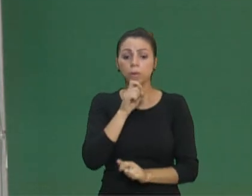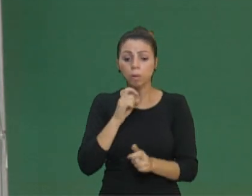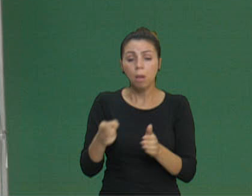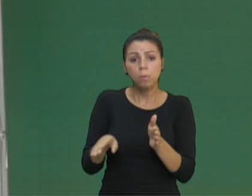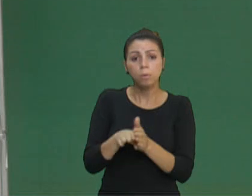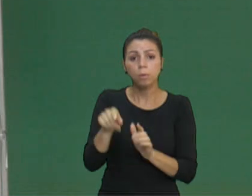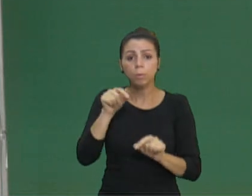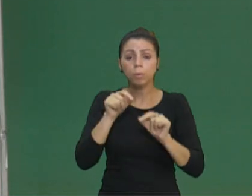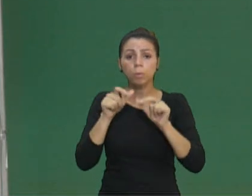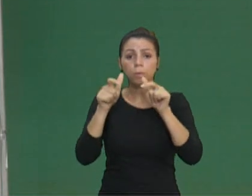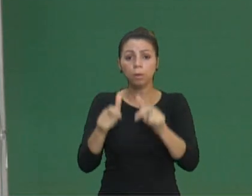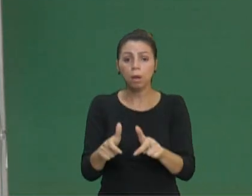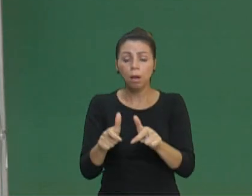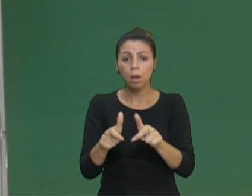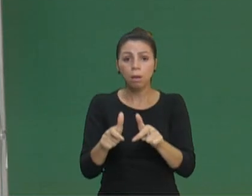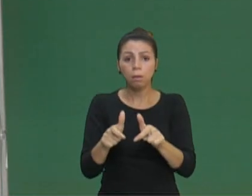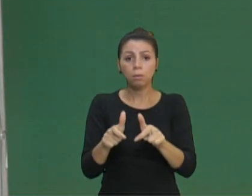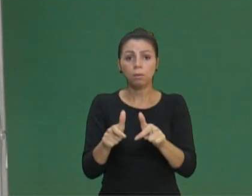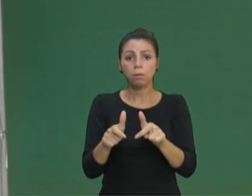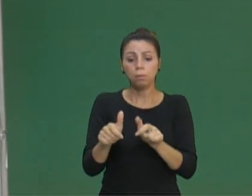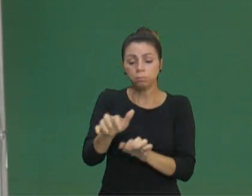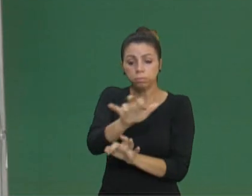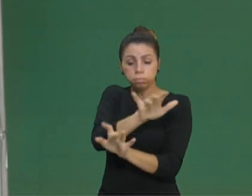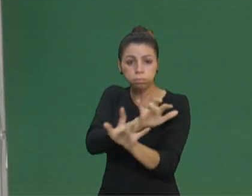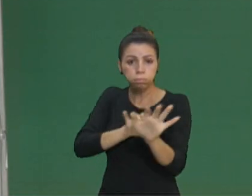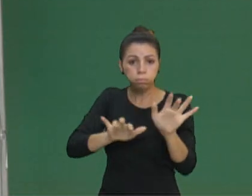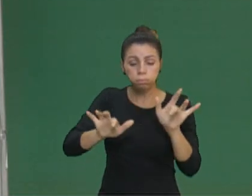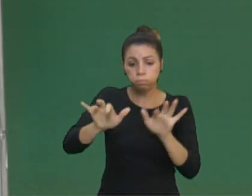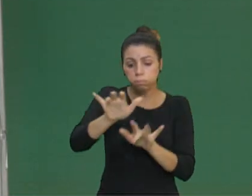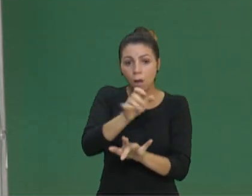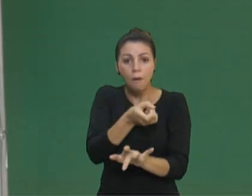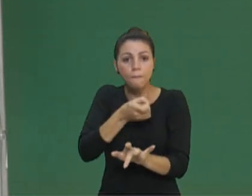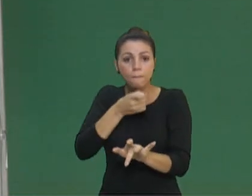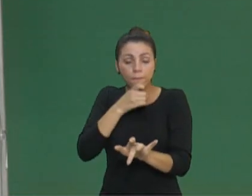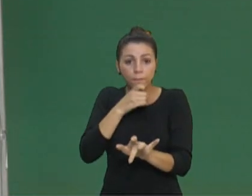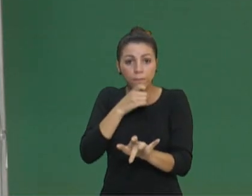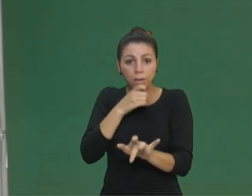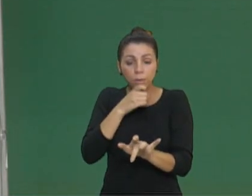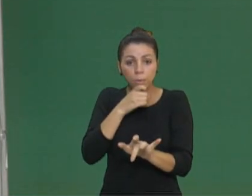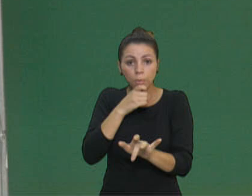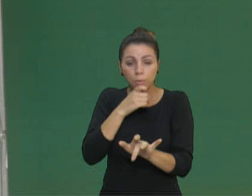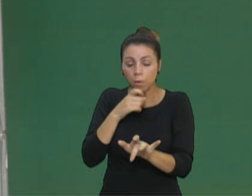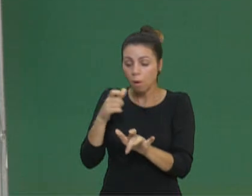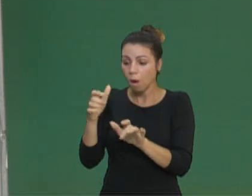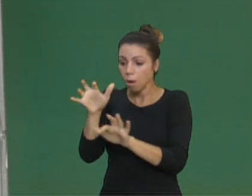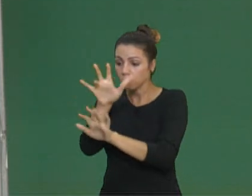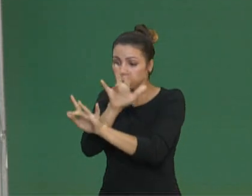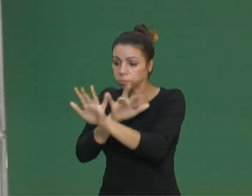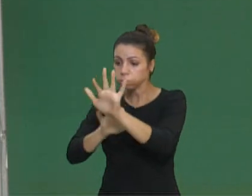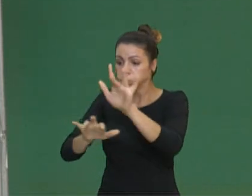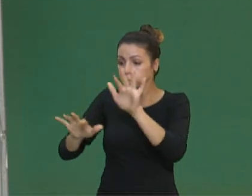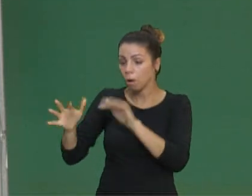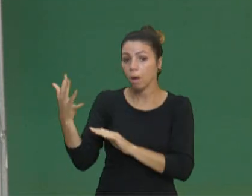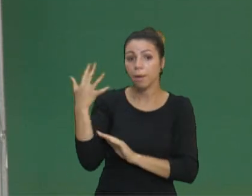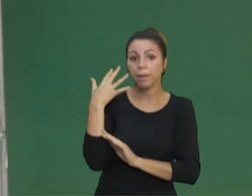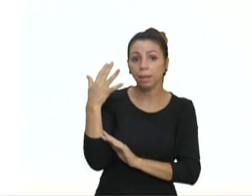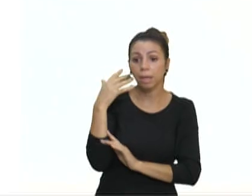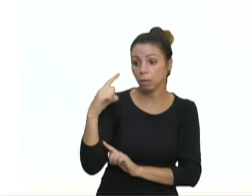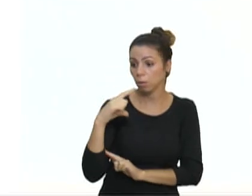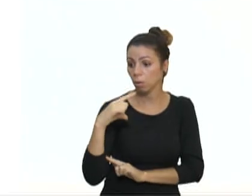acabam ficando, e as massas de ar quente se vão, tá? Então, é assim que chegam para nós as frentes frias.